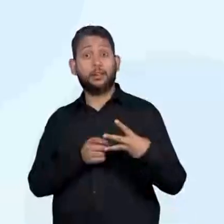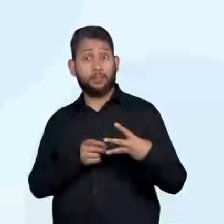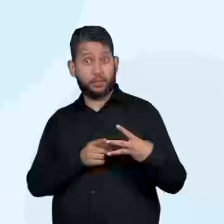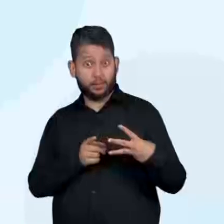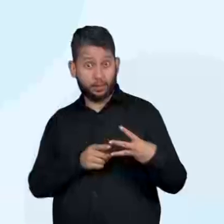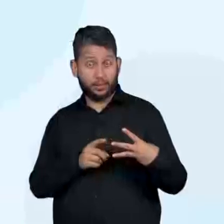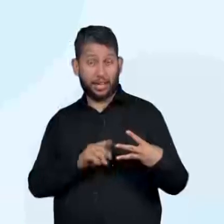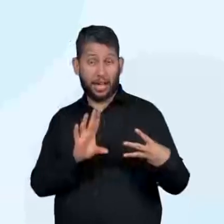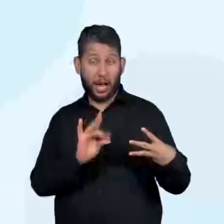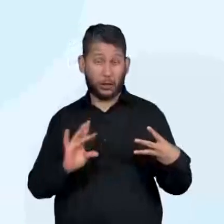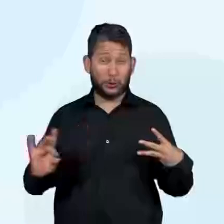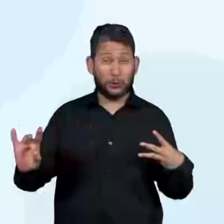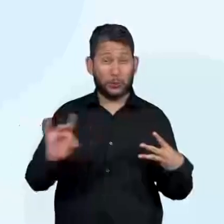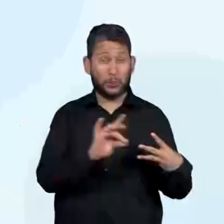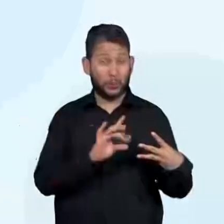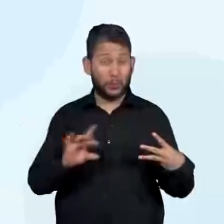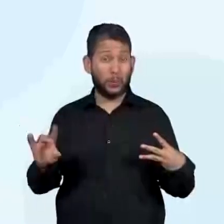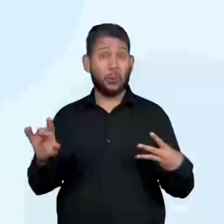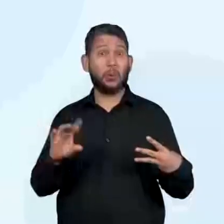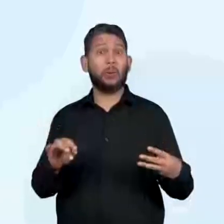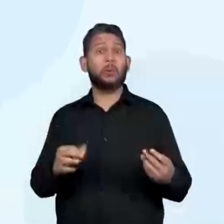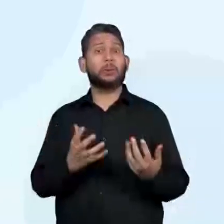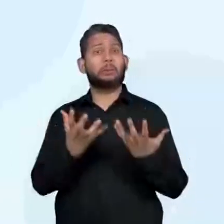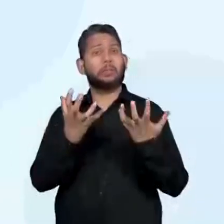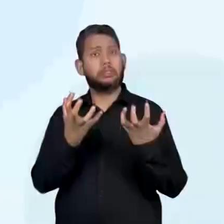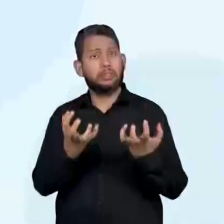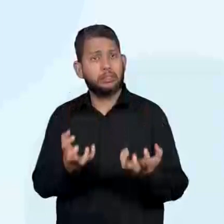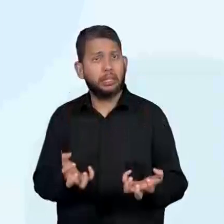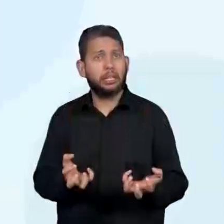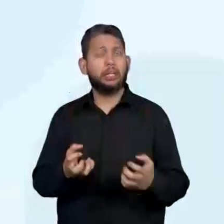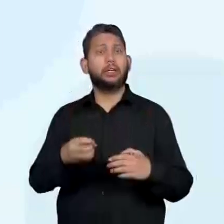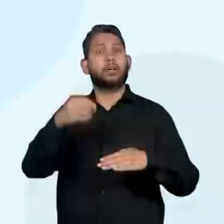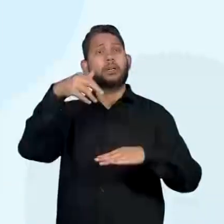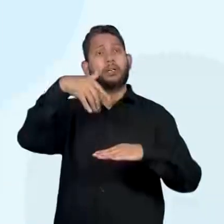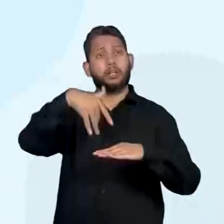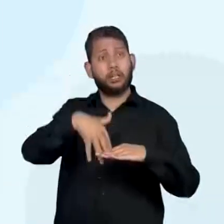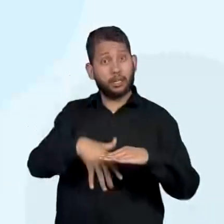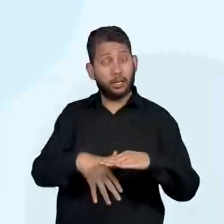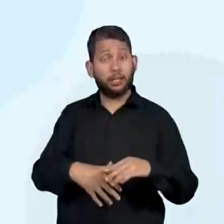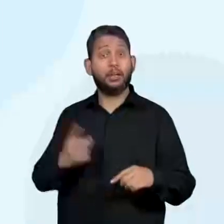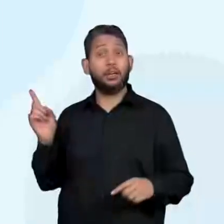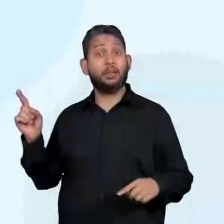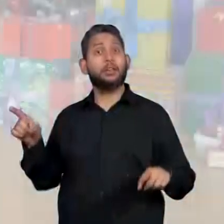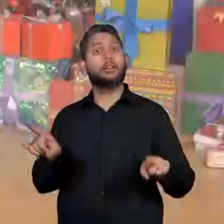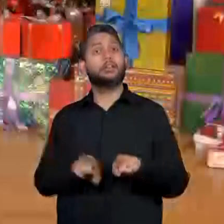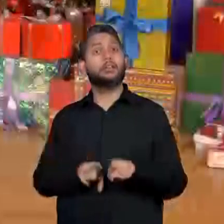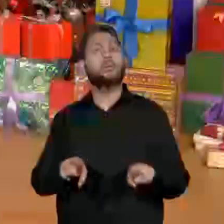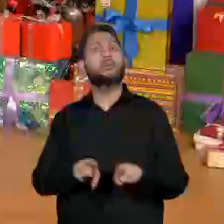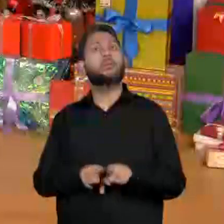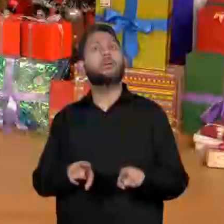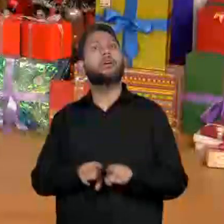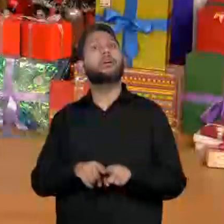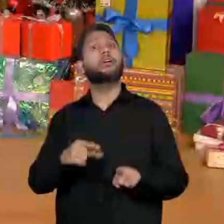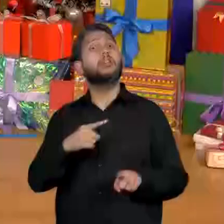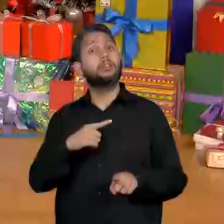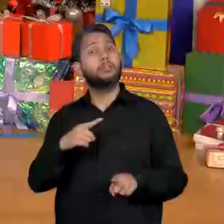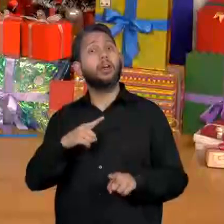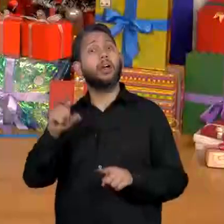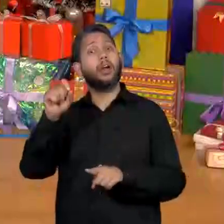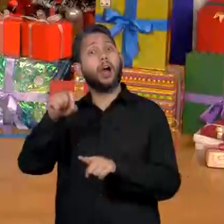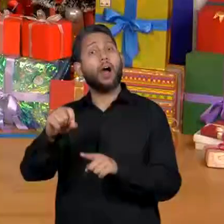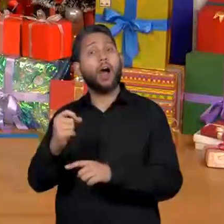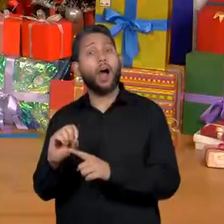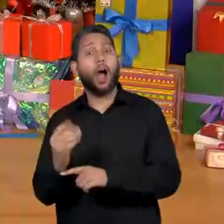solo diferenciado, com uma estrutura mais seca, menos permeável, sim, ele também tem o tipo de vegetação adequado